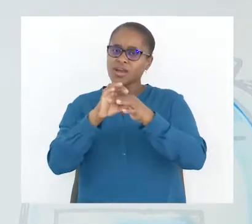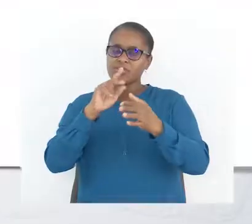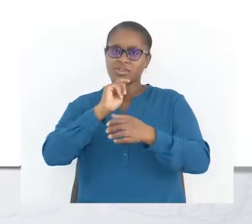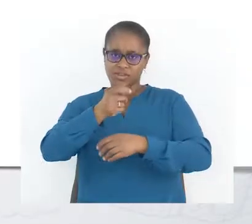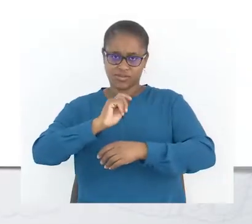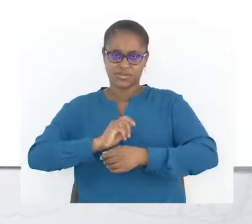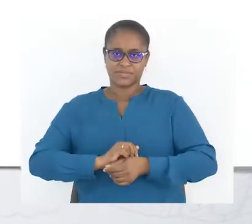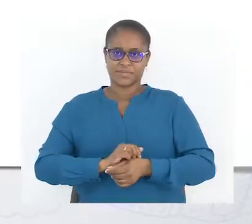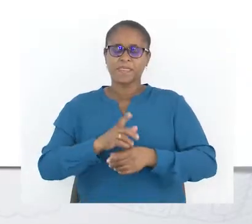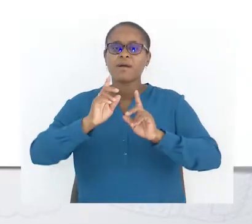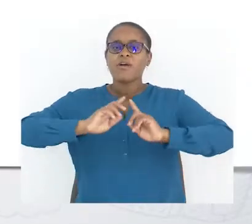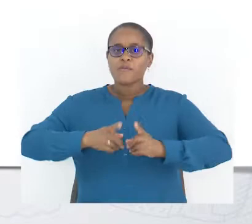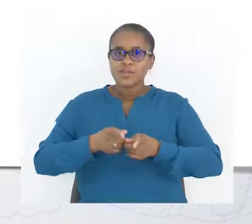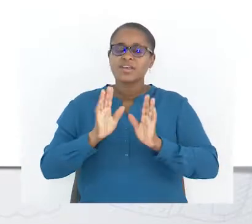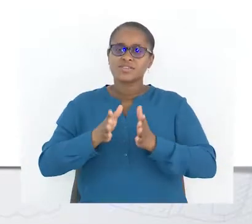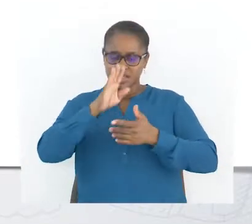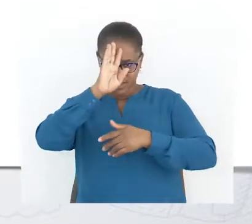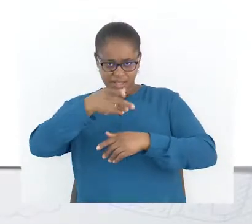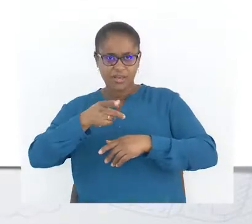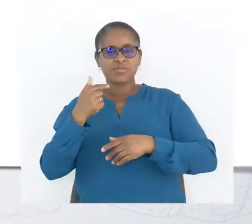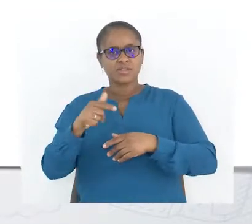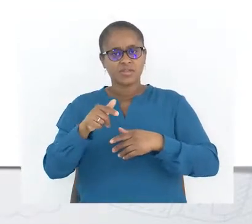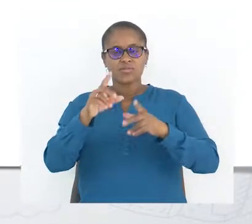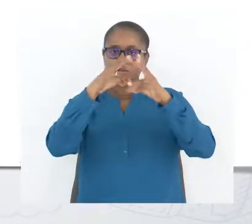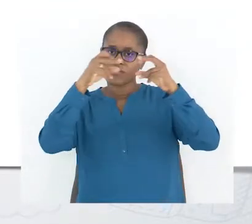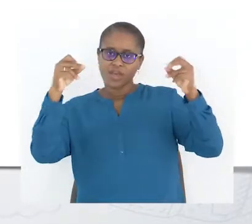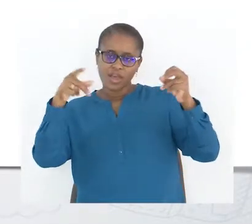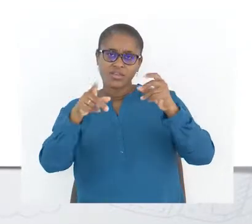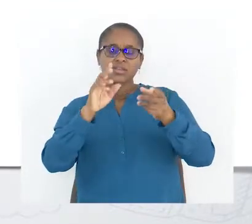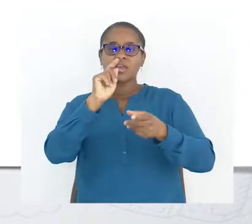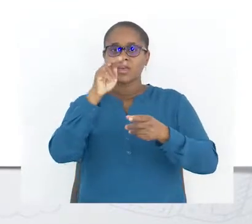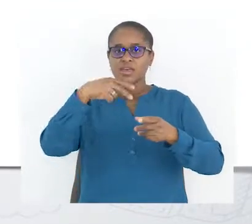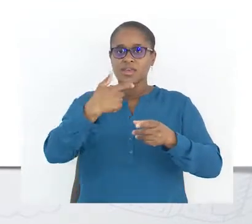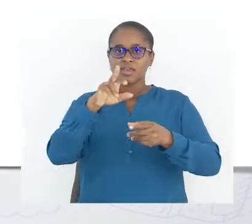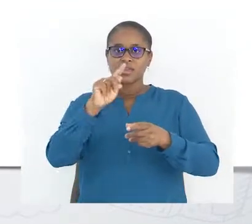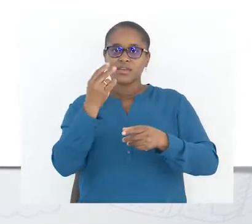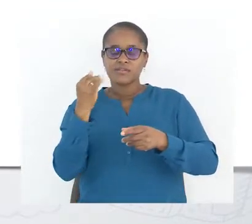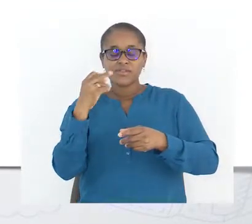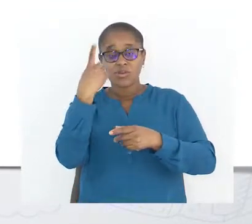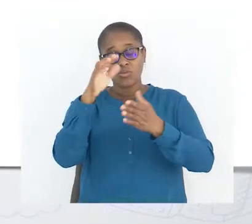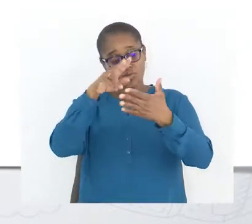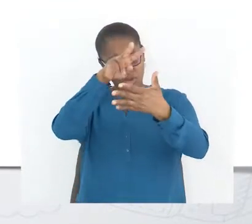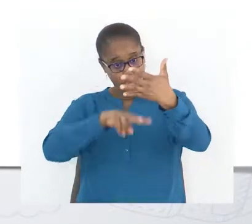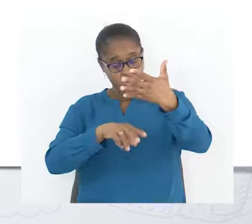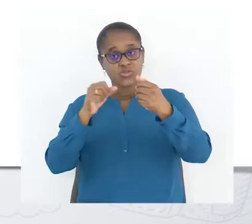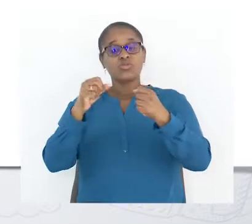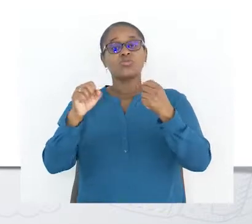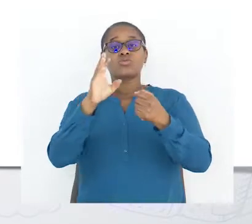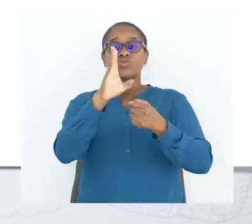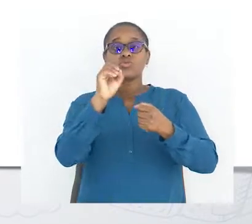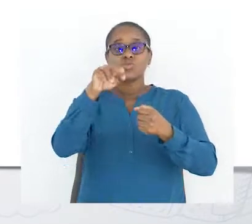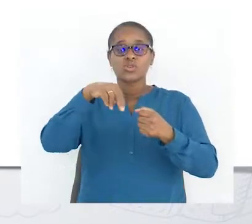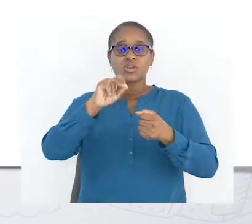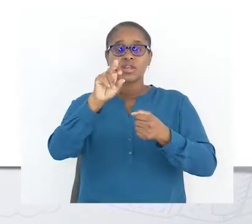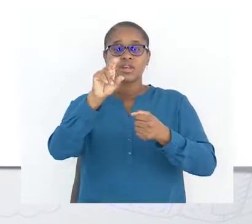entrevista. Para começar, já sabem, vemos o conceito. A entrevista é um texto jornalístico